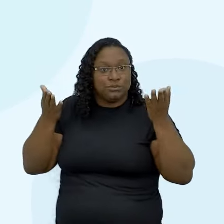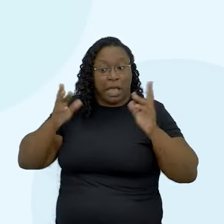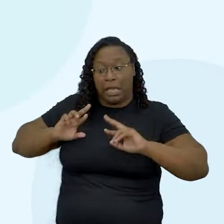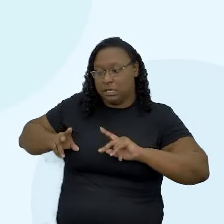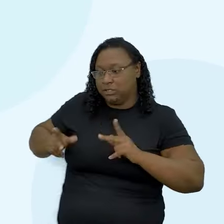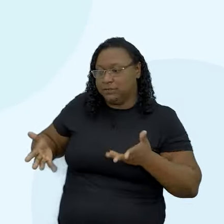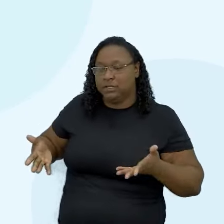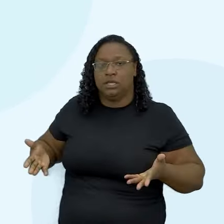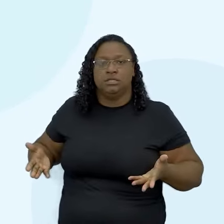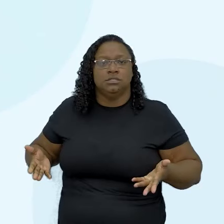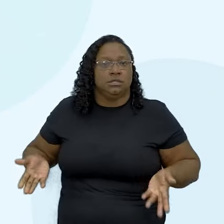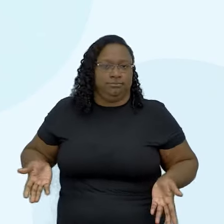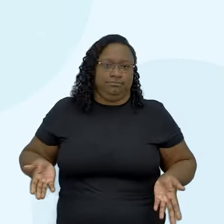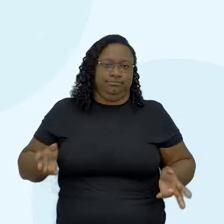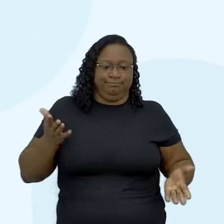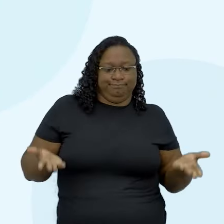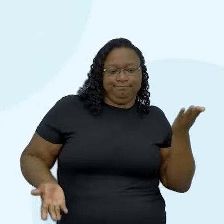classe,